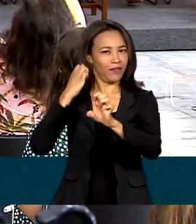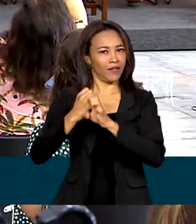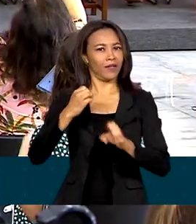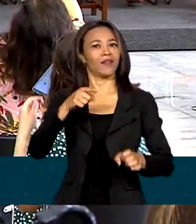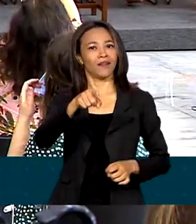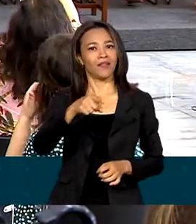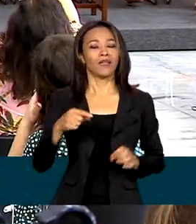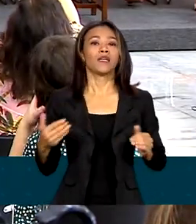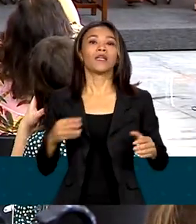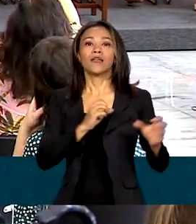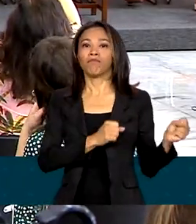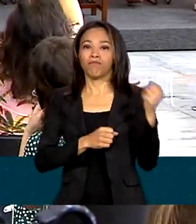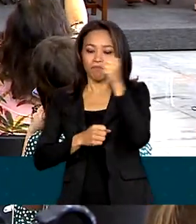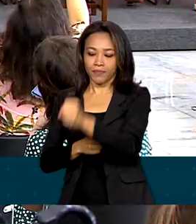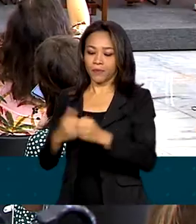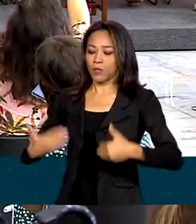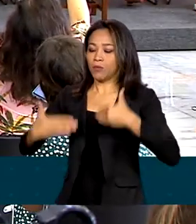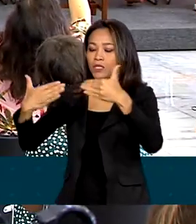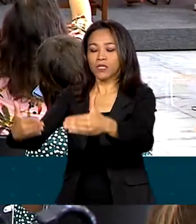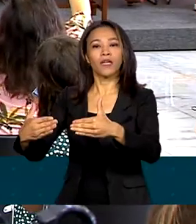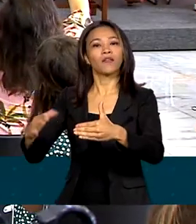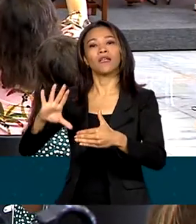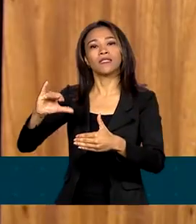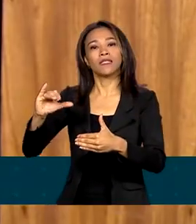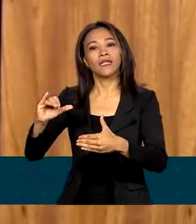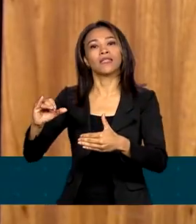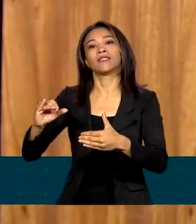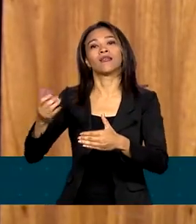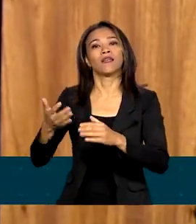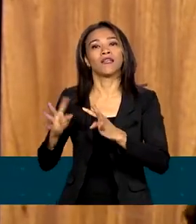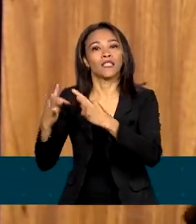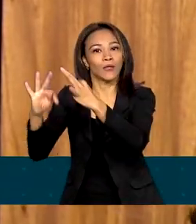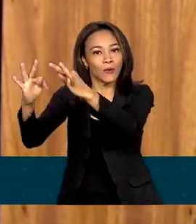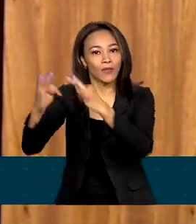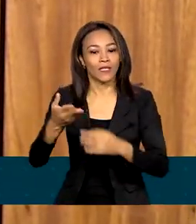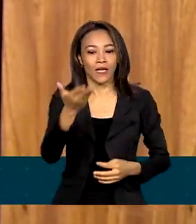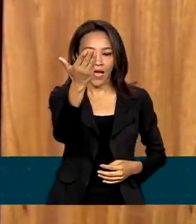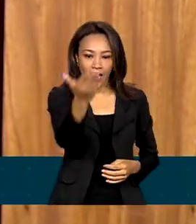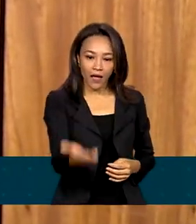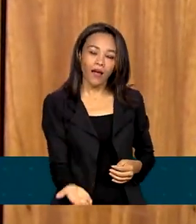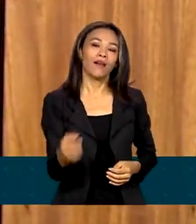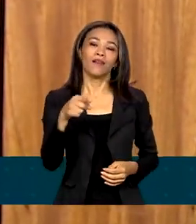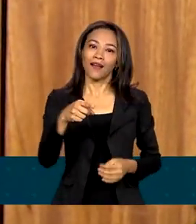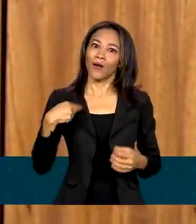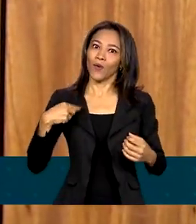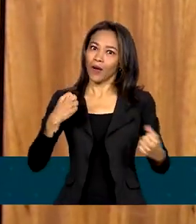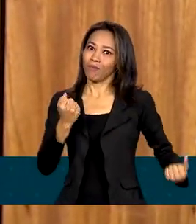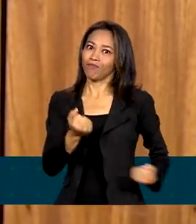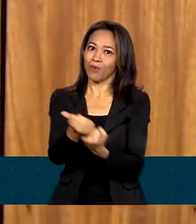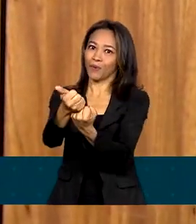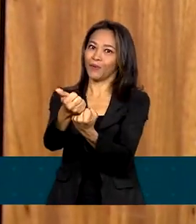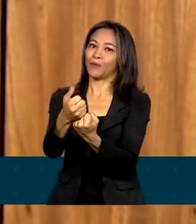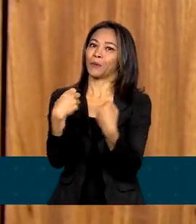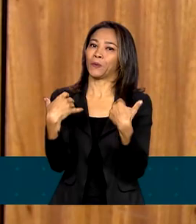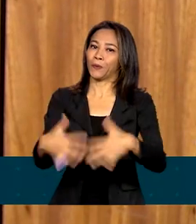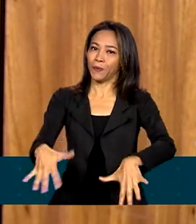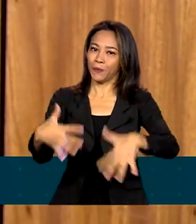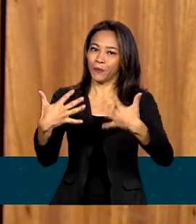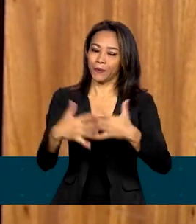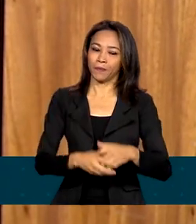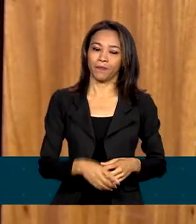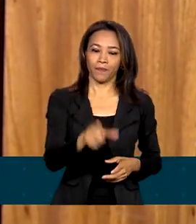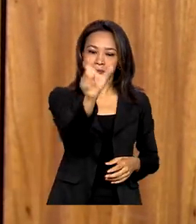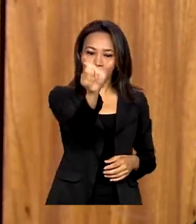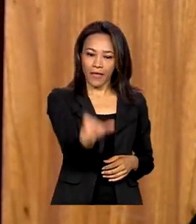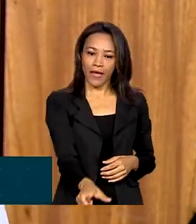no Ministério da Ciência, Tecnologia e Inovação, o movimento ganha um apoio de peso.